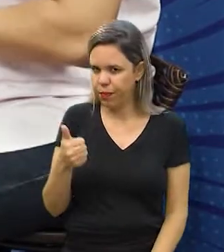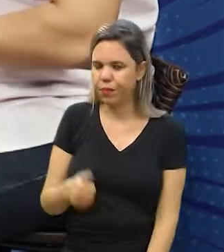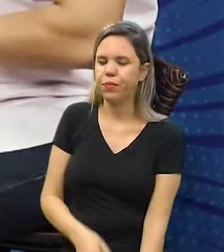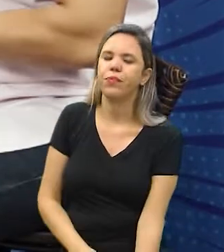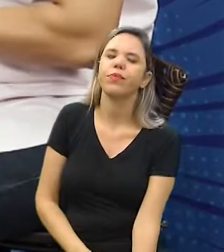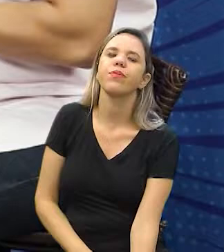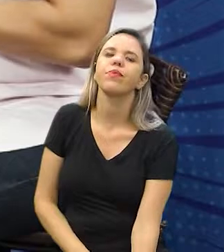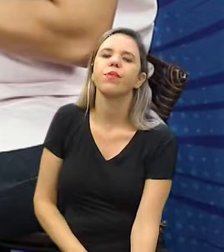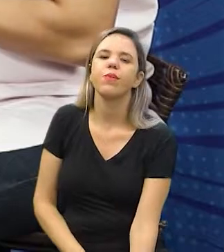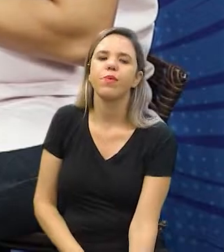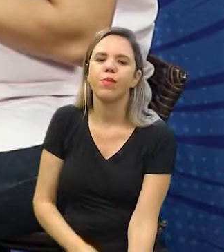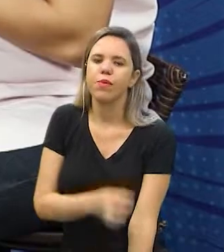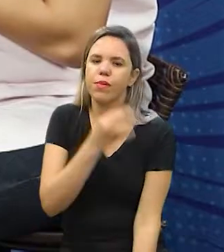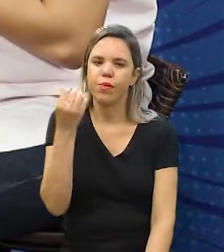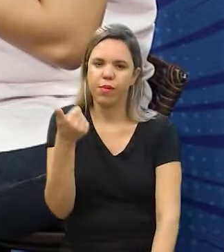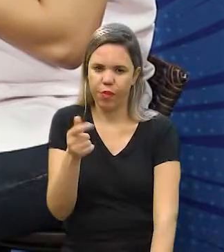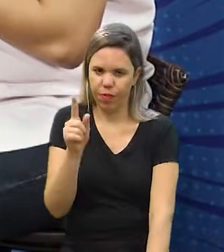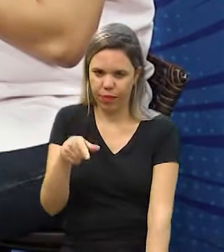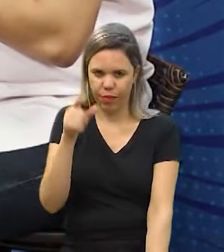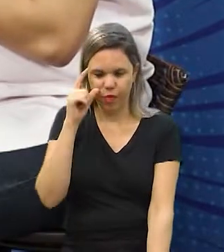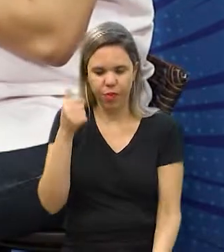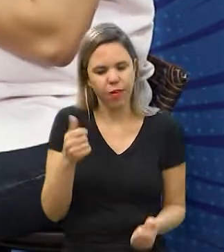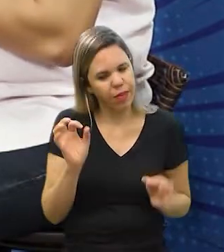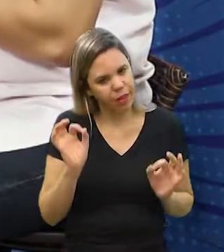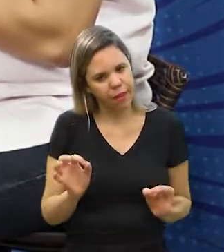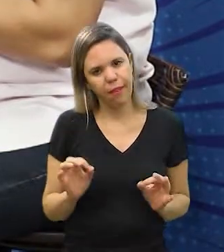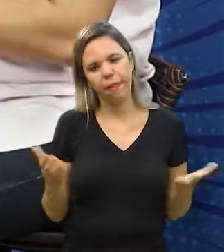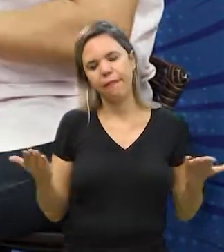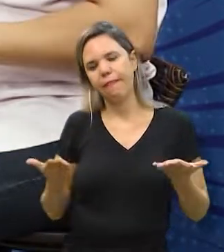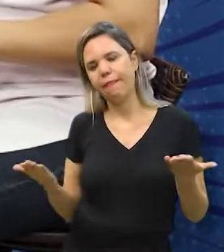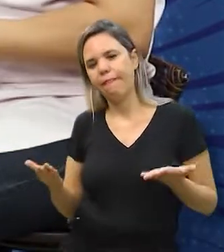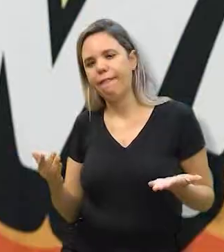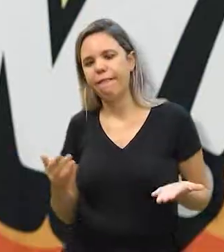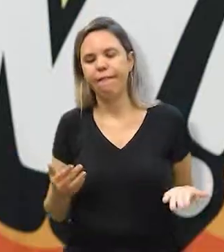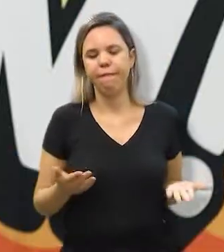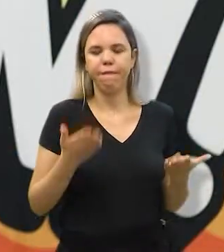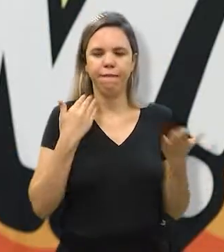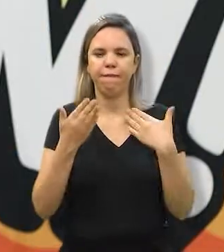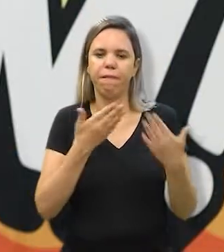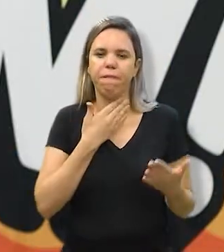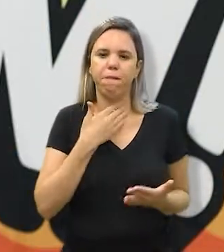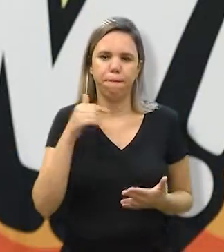bem? Tudo bom, e você, Michel? Tudo jóia. Agora,